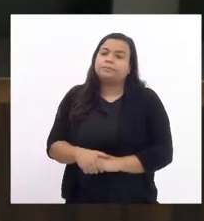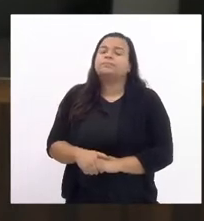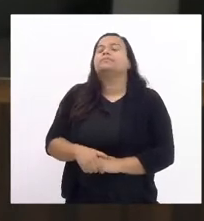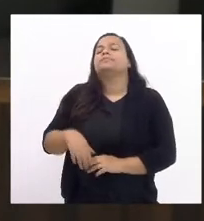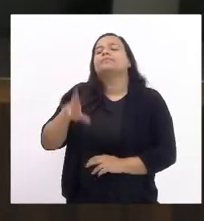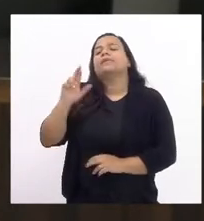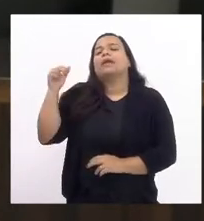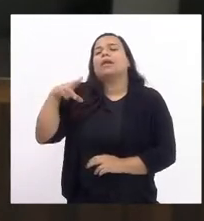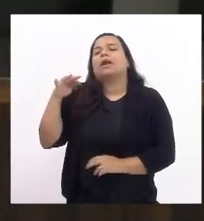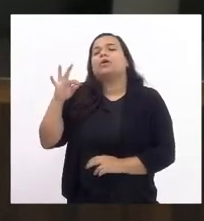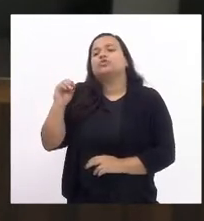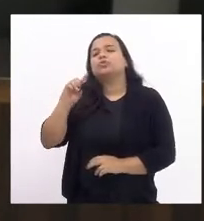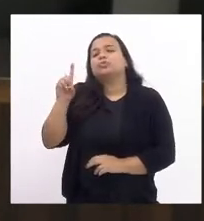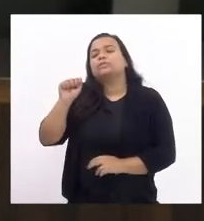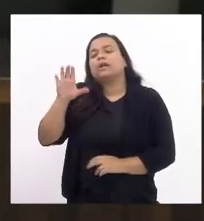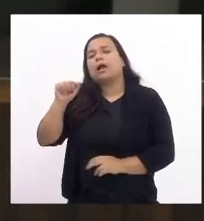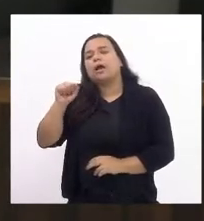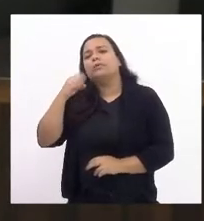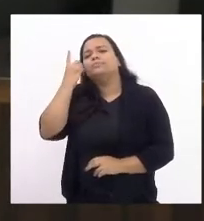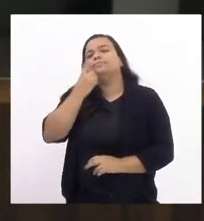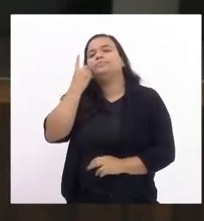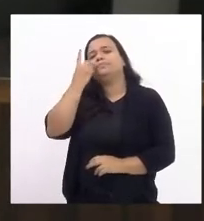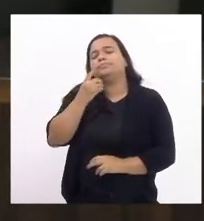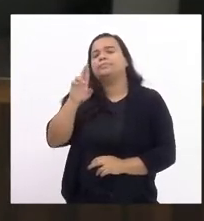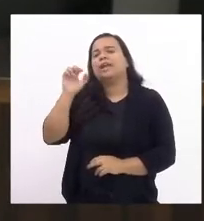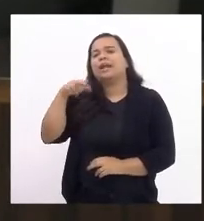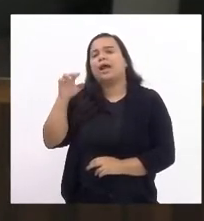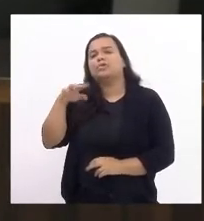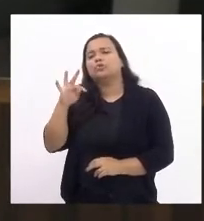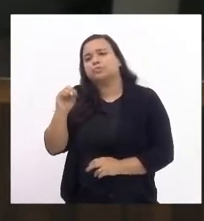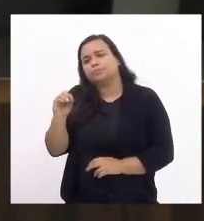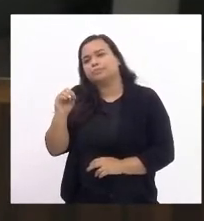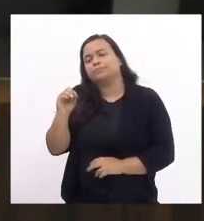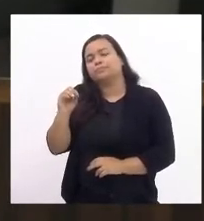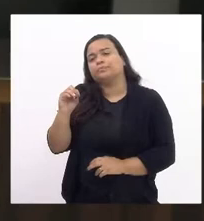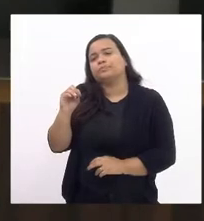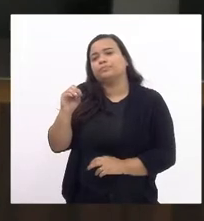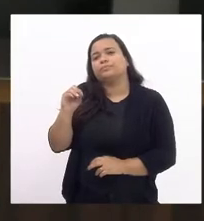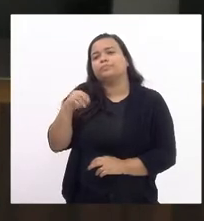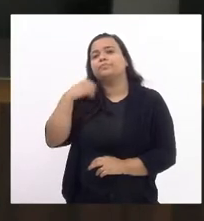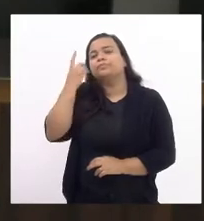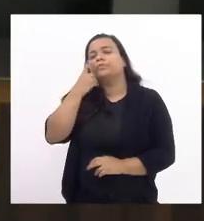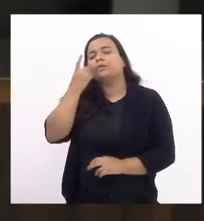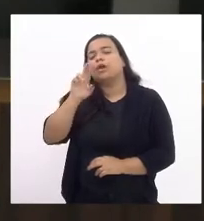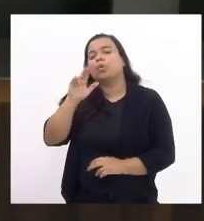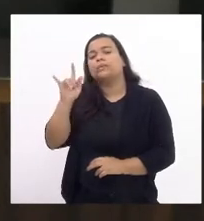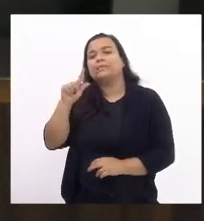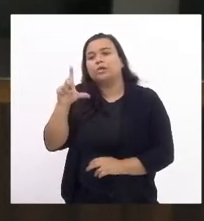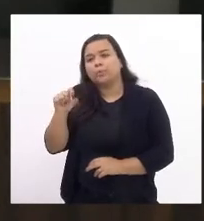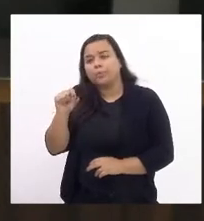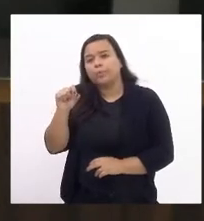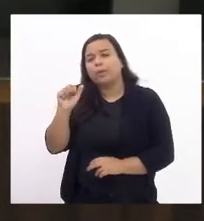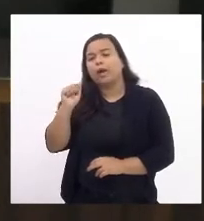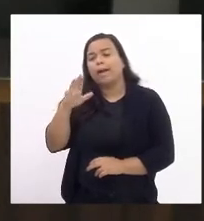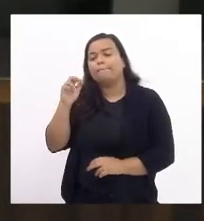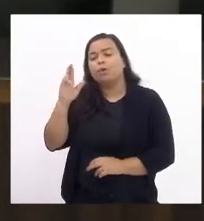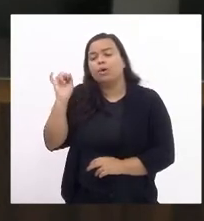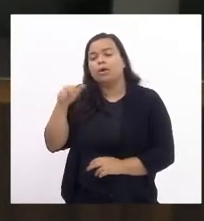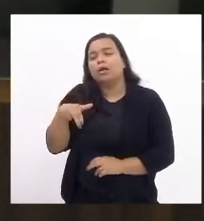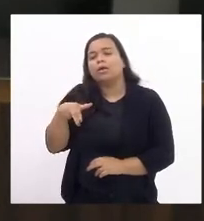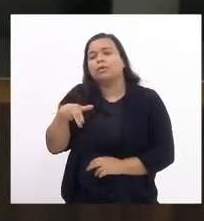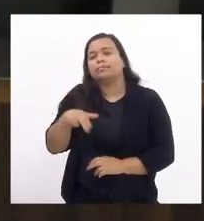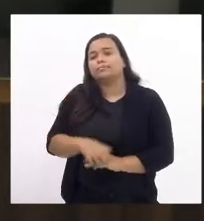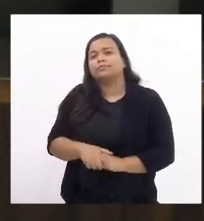Deputado Renato Zaca. Deputado Renato Zaca. Deputado Rodrigo Amorim. Deputado